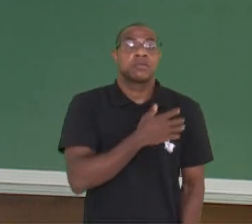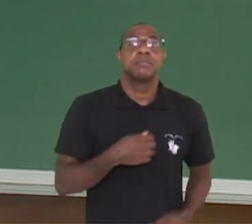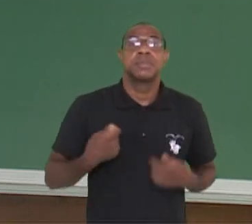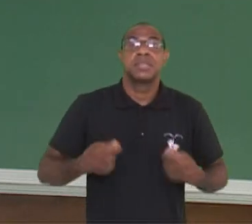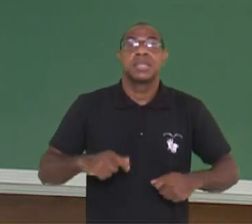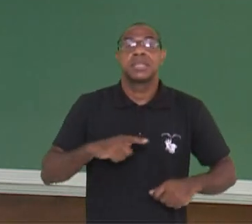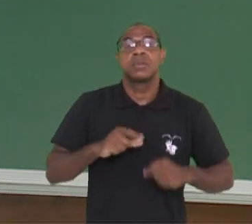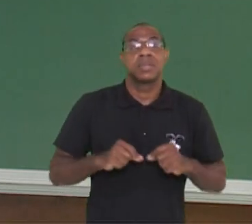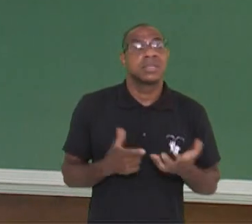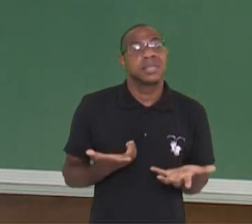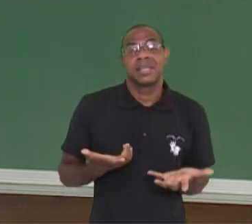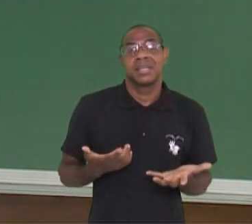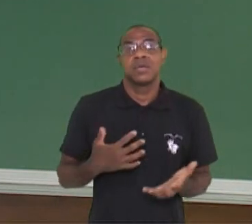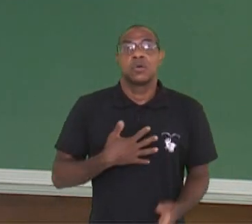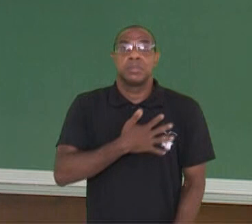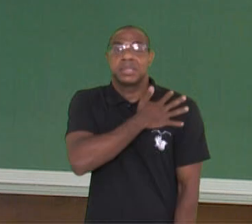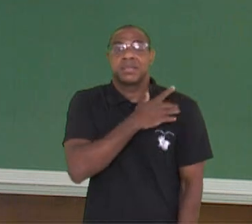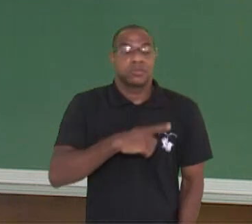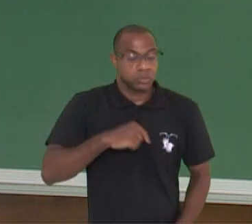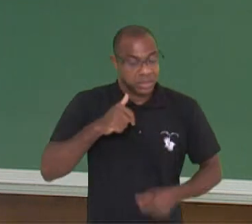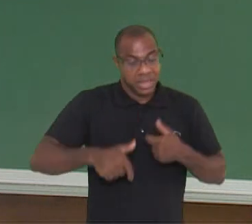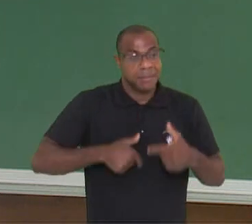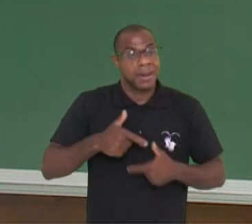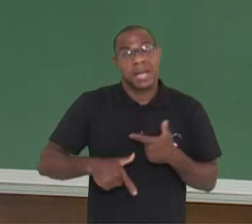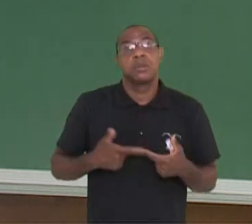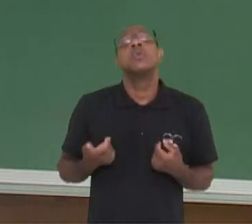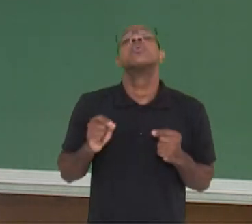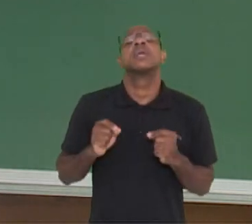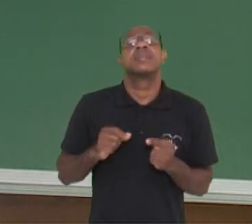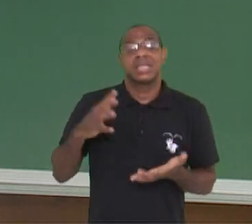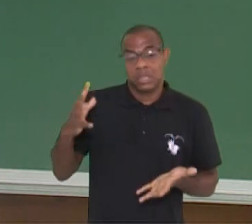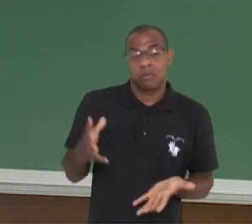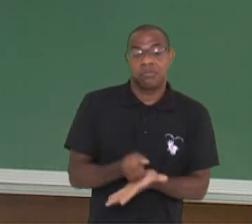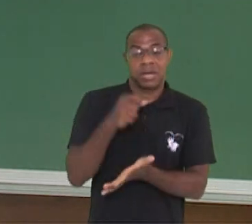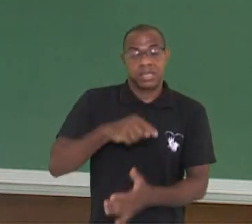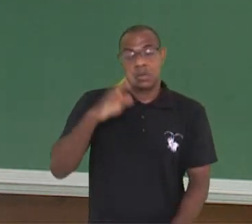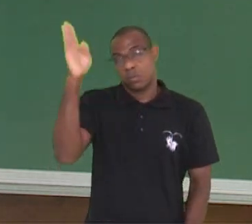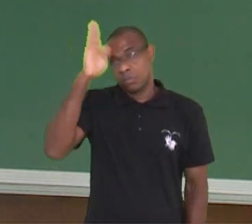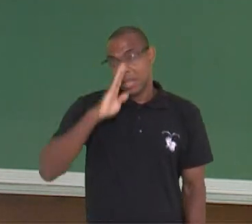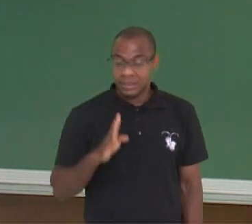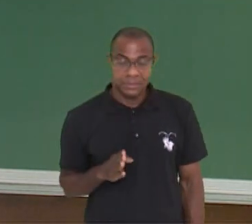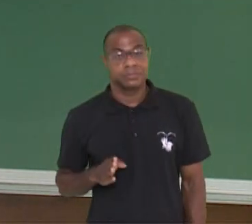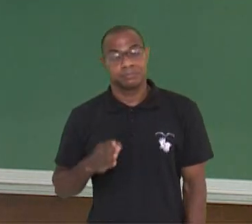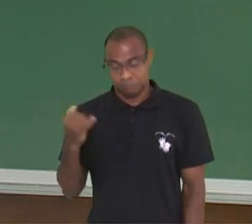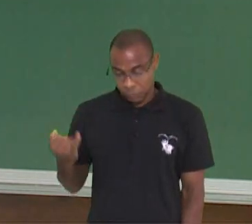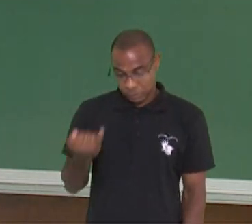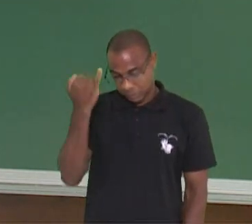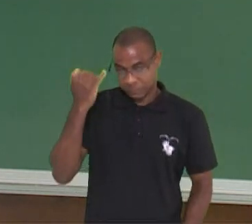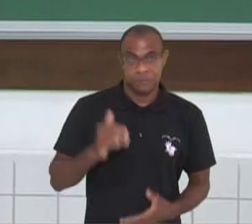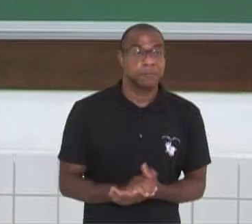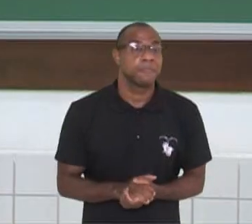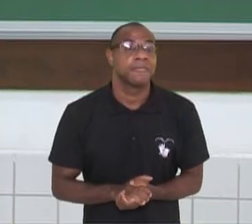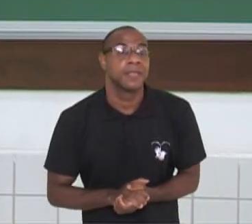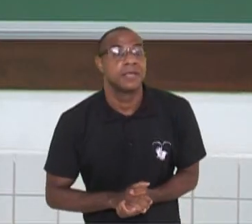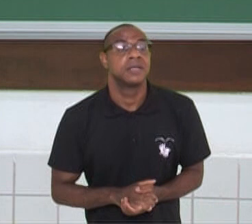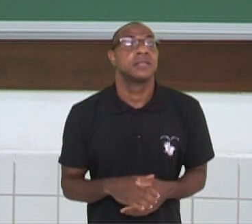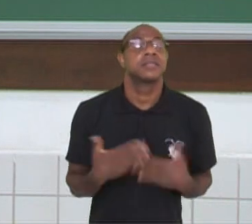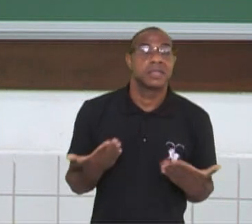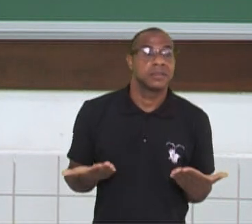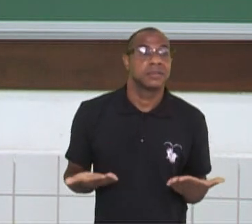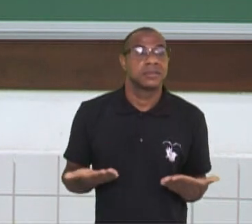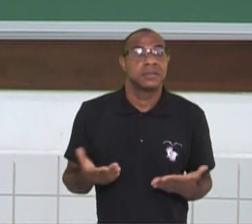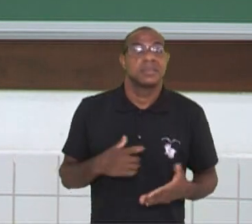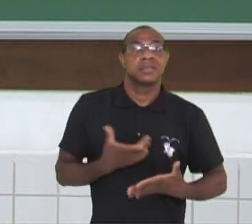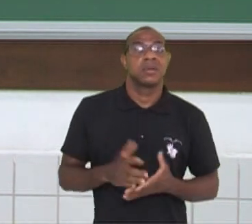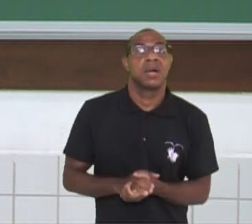missão, ligados à ciência, os militares teriam a missão de salvar o Brasil, salvar o destino do Brasil. O grande lema positivista,